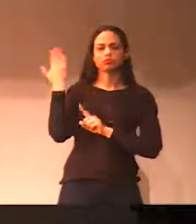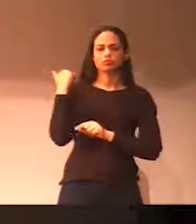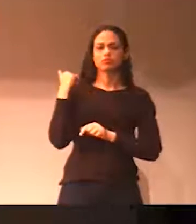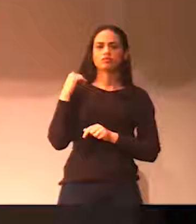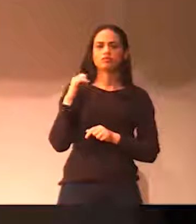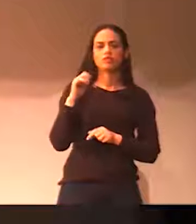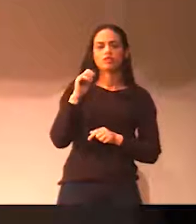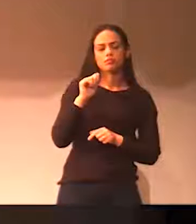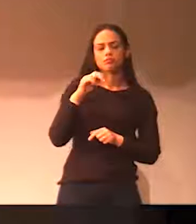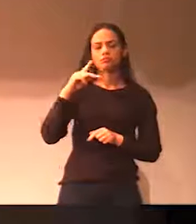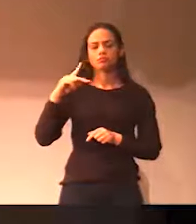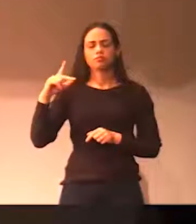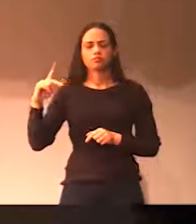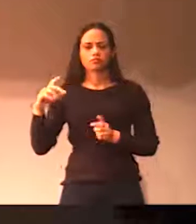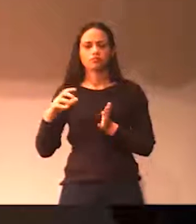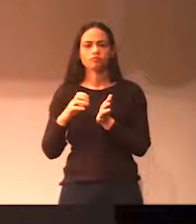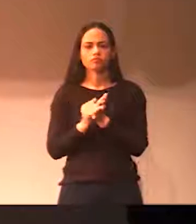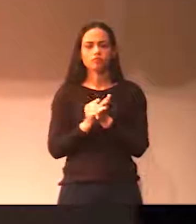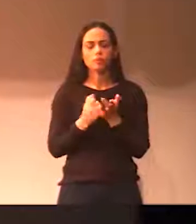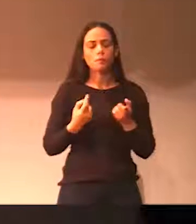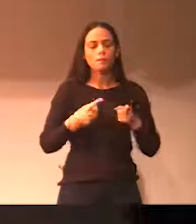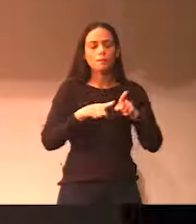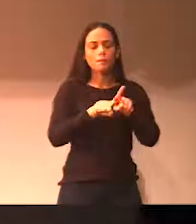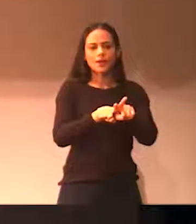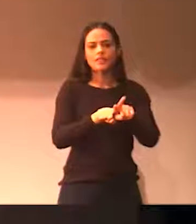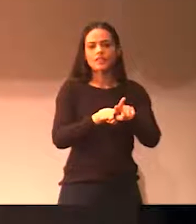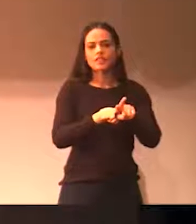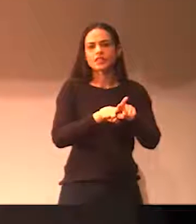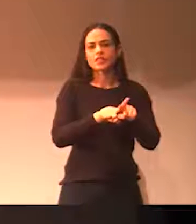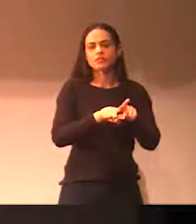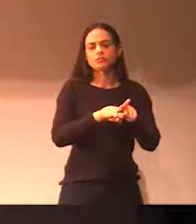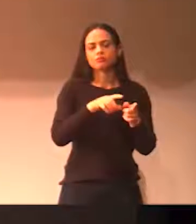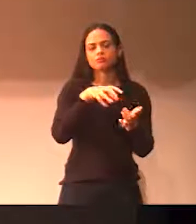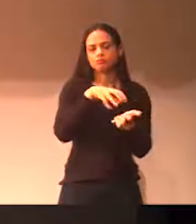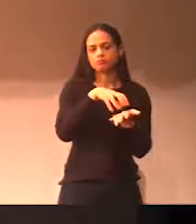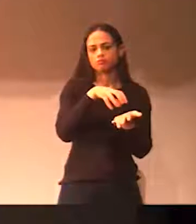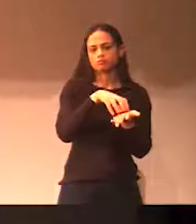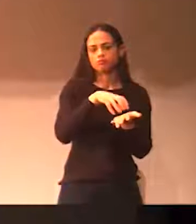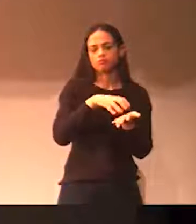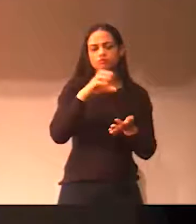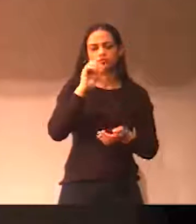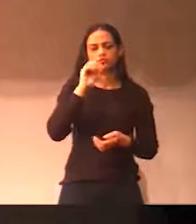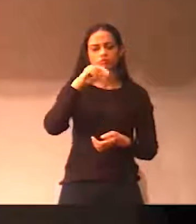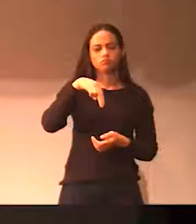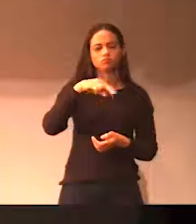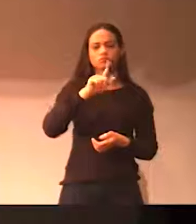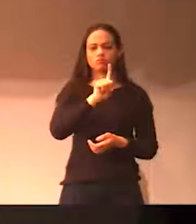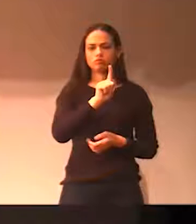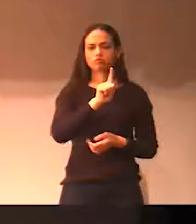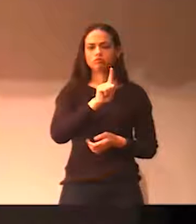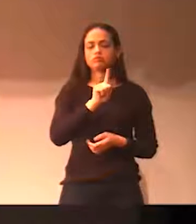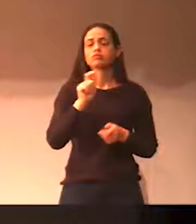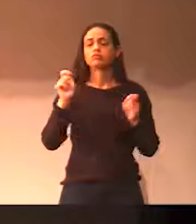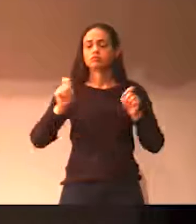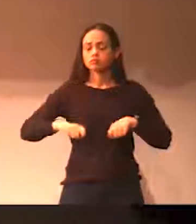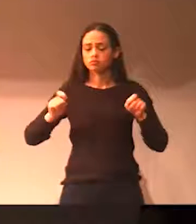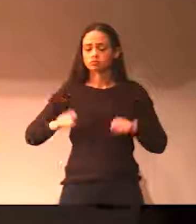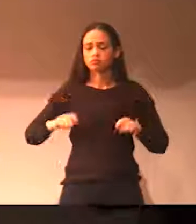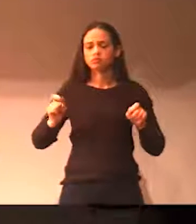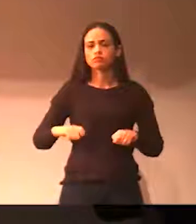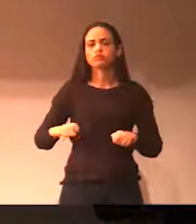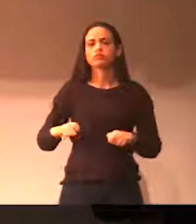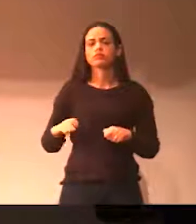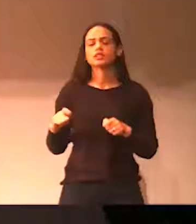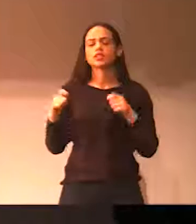Foi uma parceria com a ONG Soprave, que é uma ONG que eu sou voluntária, antes era presidente, que ele pode criar esse censo de animais. Eles forneceram o